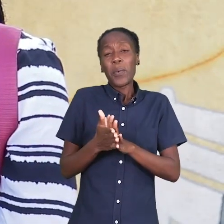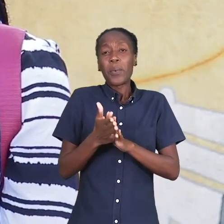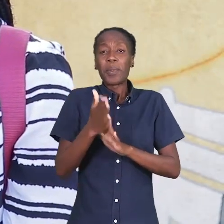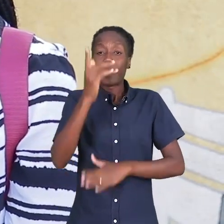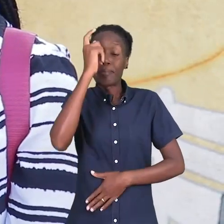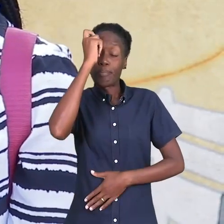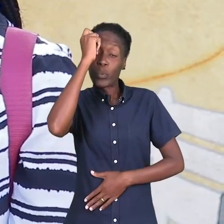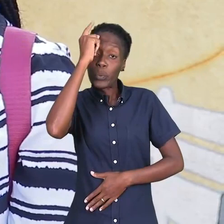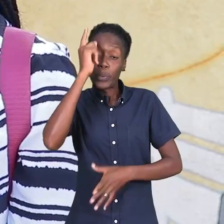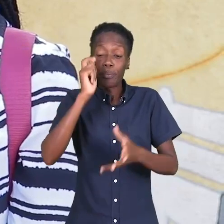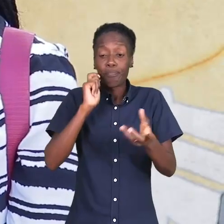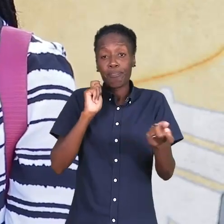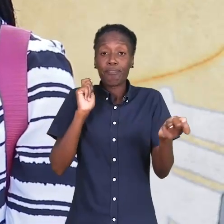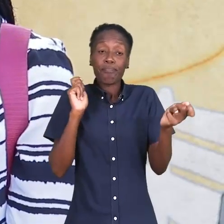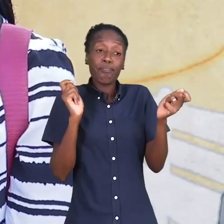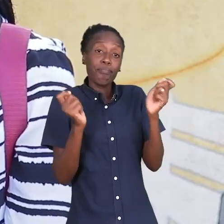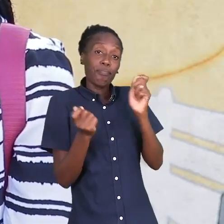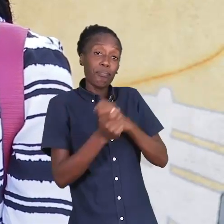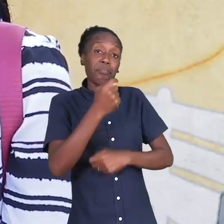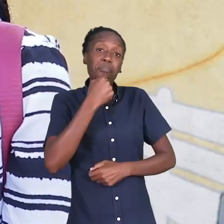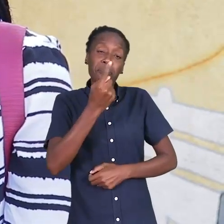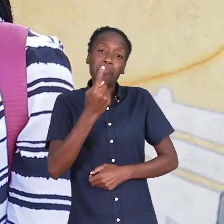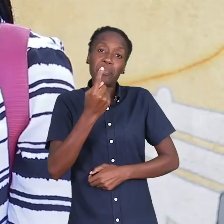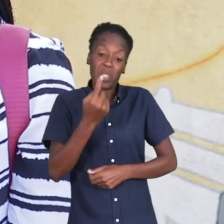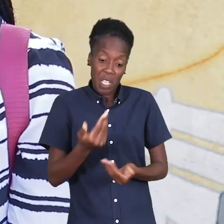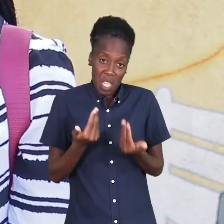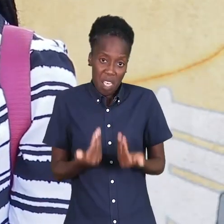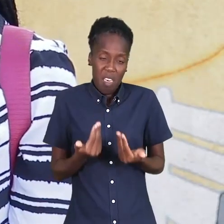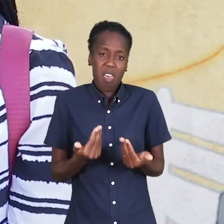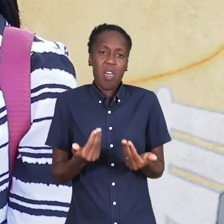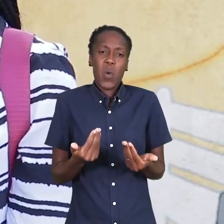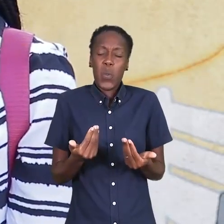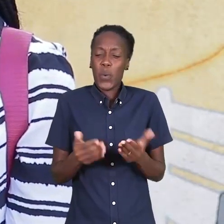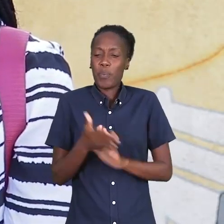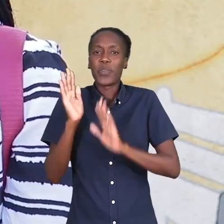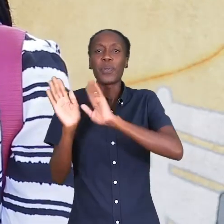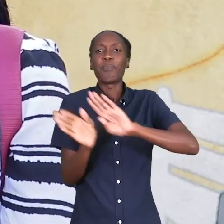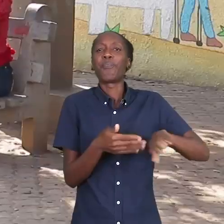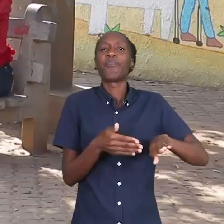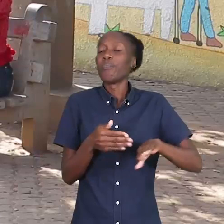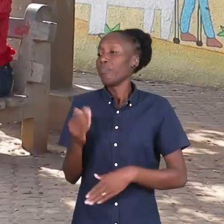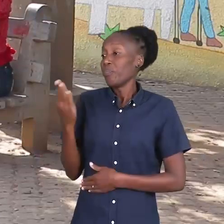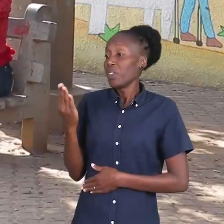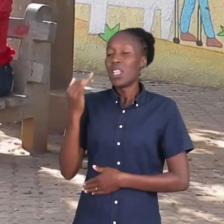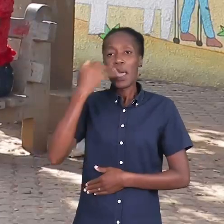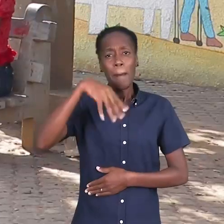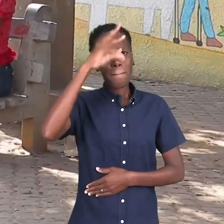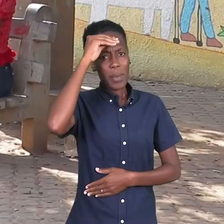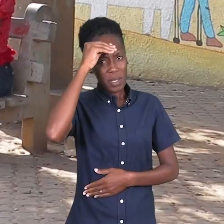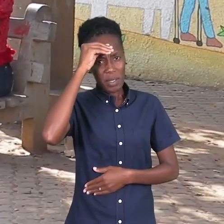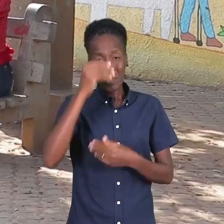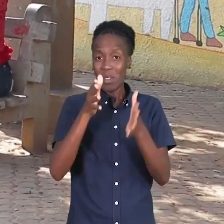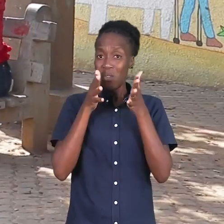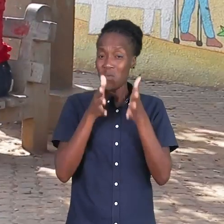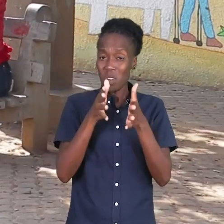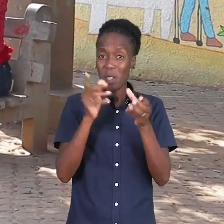acabaram adotando essa cultura, que percebo que hoje em dia já está morrer isso. Mas elas entendem que uma